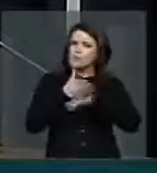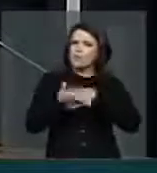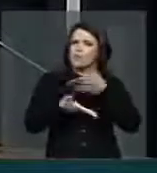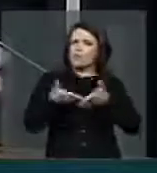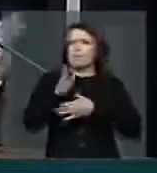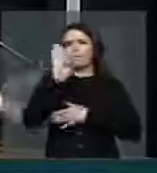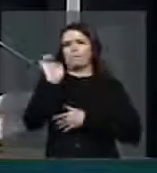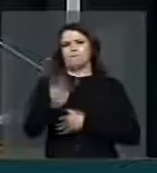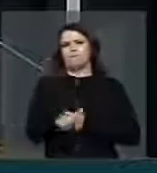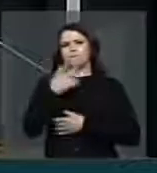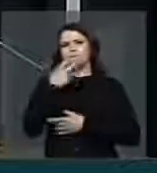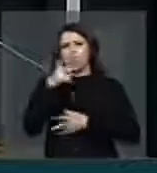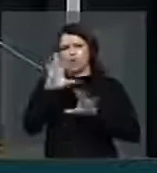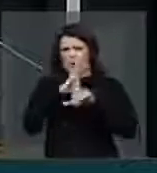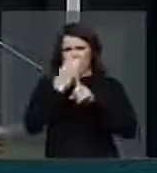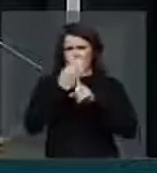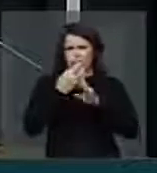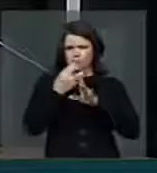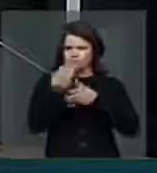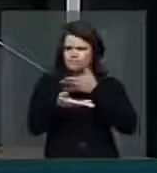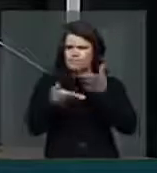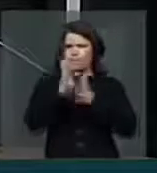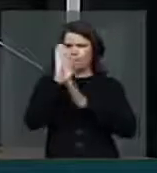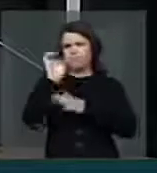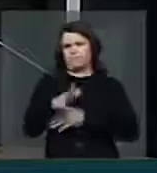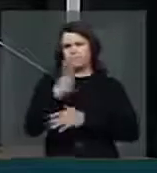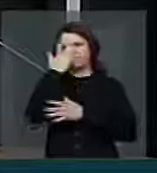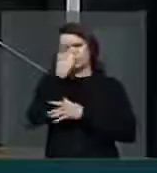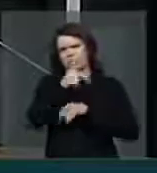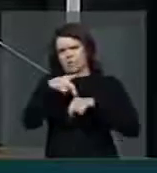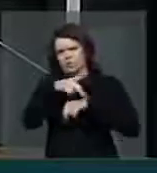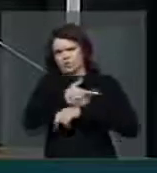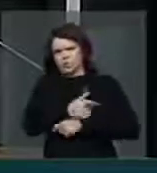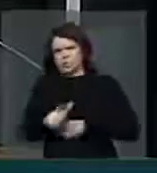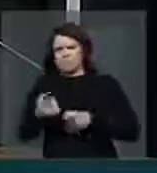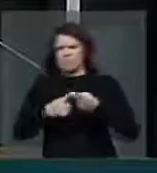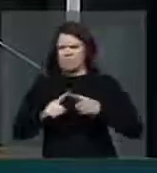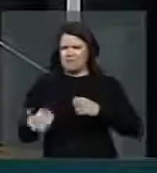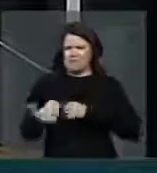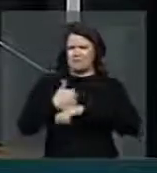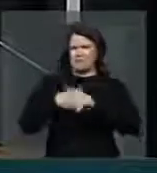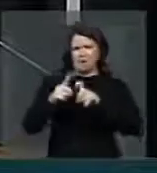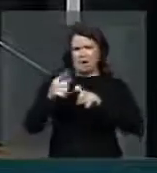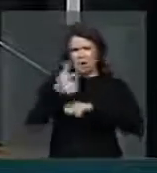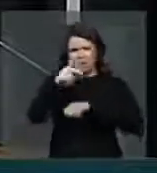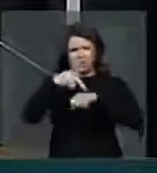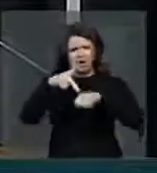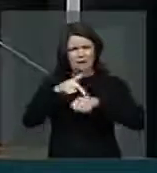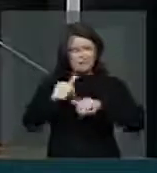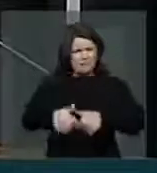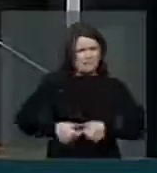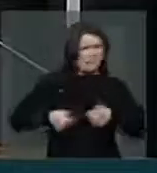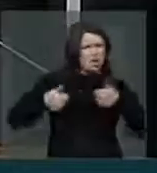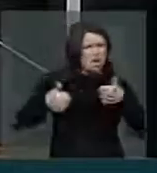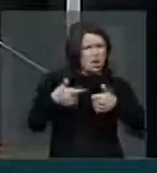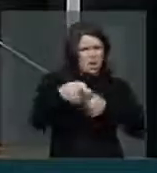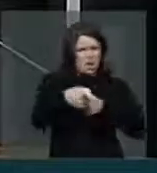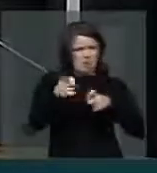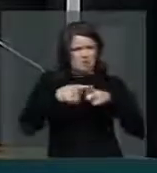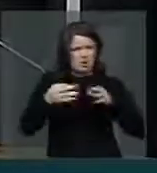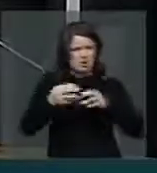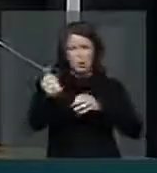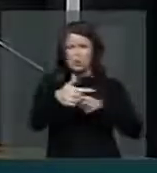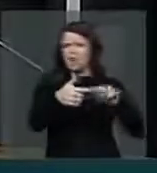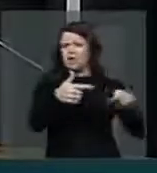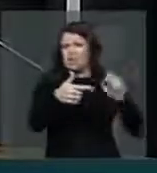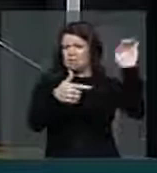que a comunidade possa ser bem atendida por esses médicos estrangeiros. Agora, trazer médico estrangeiro e dar melhores condições para esses médicos do que aos